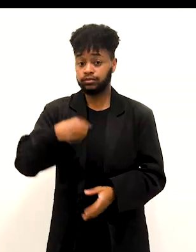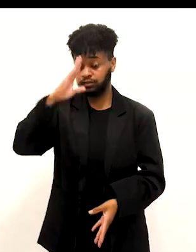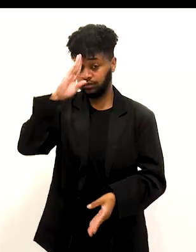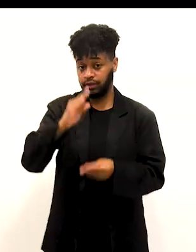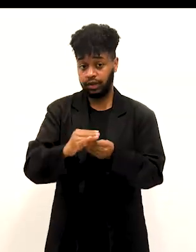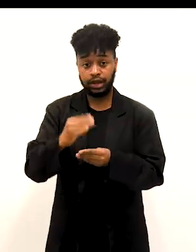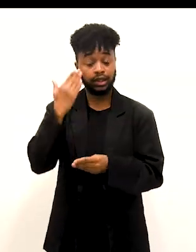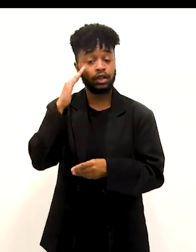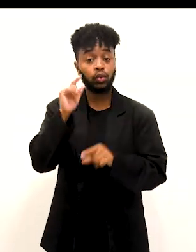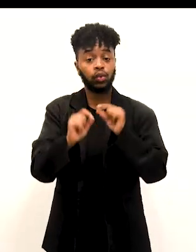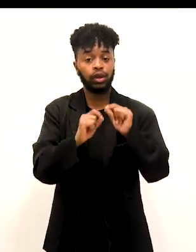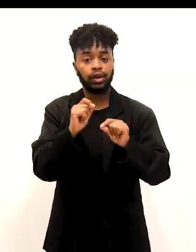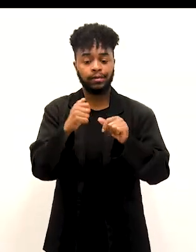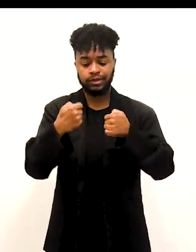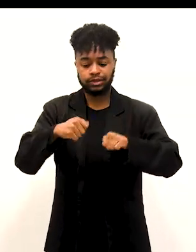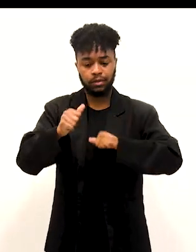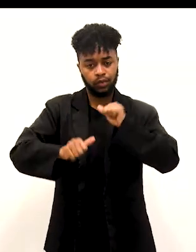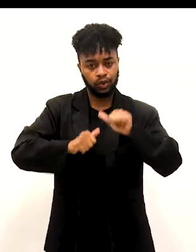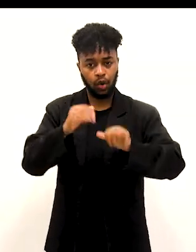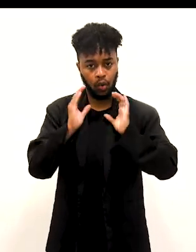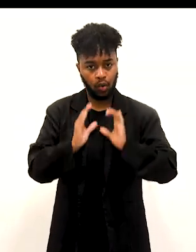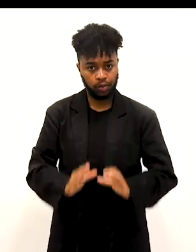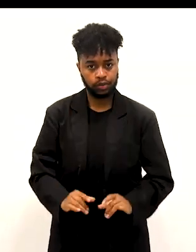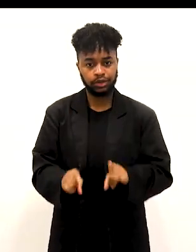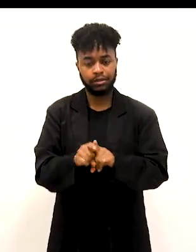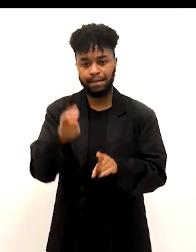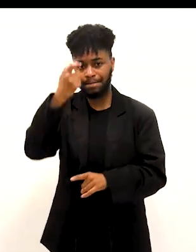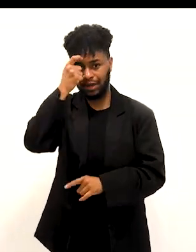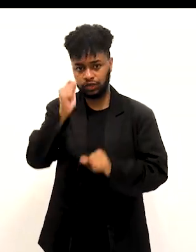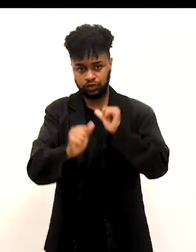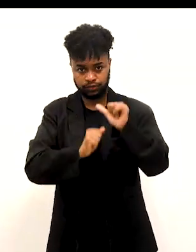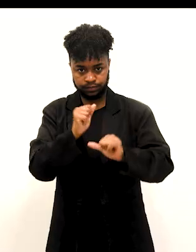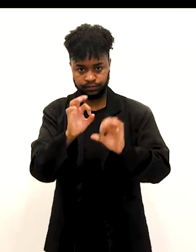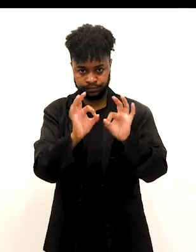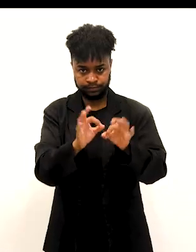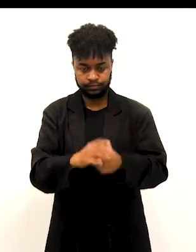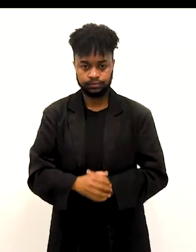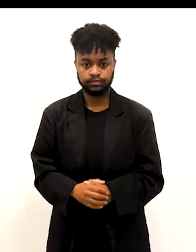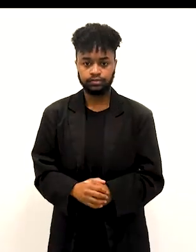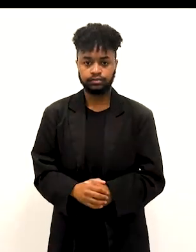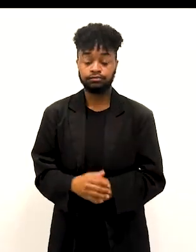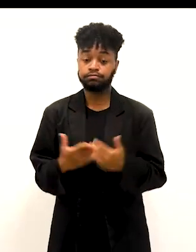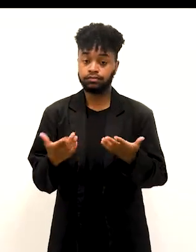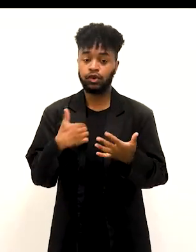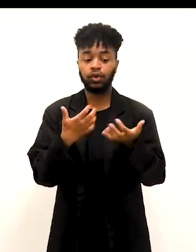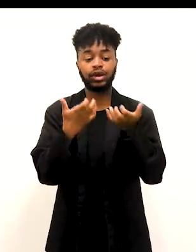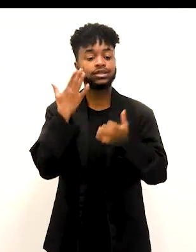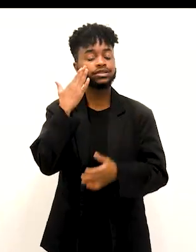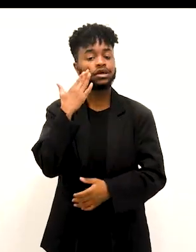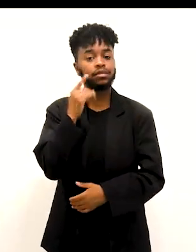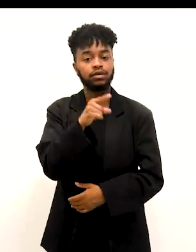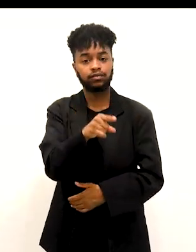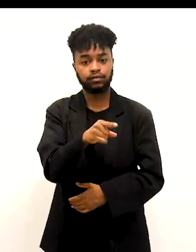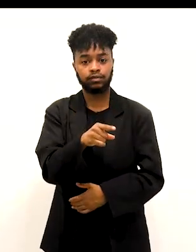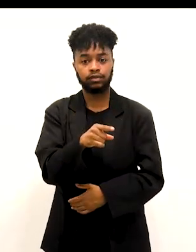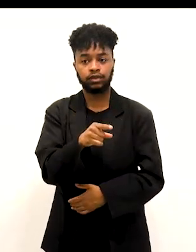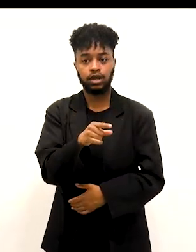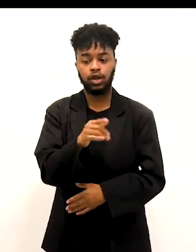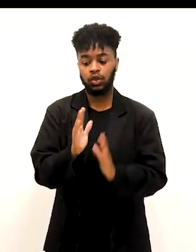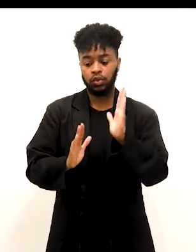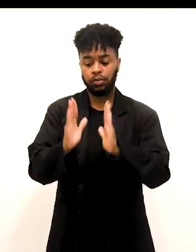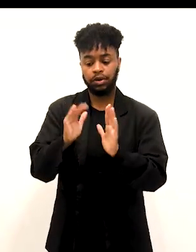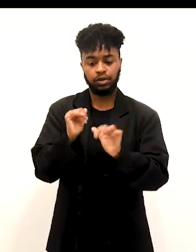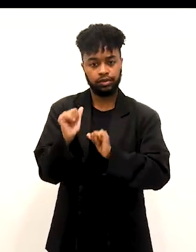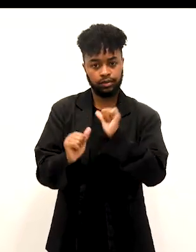aqui que uma mudança de comportamento, uma mudança de mentalidade, né? E eu queria saber de você, nessa transição,